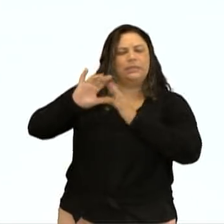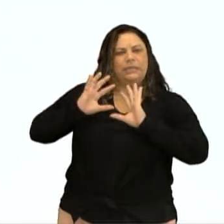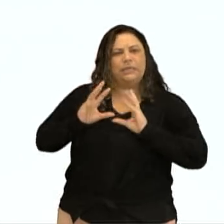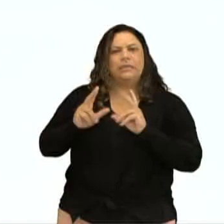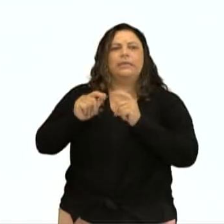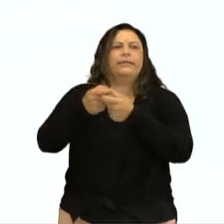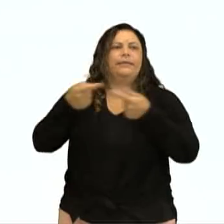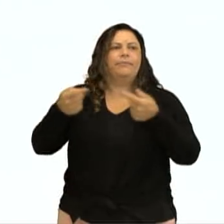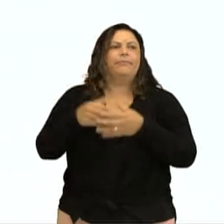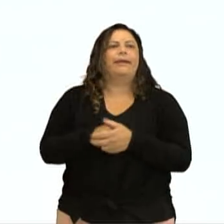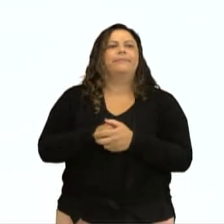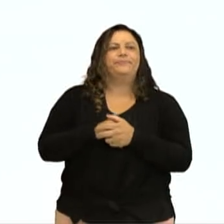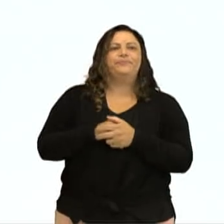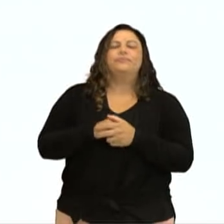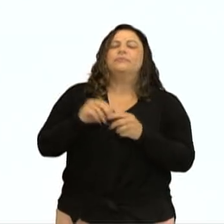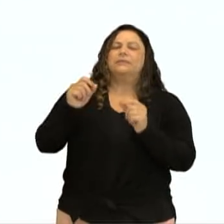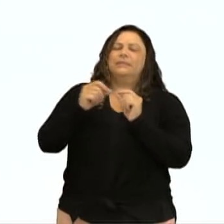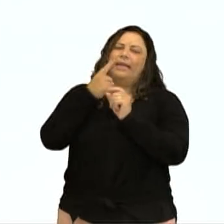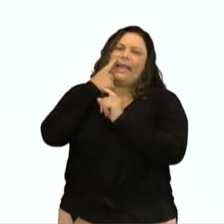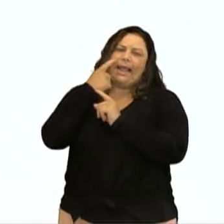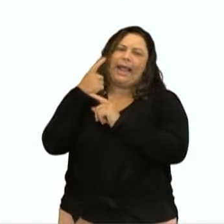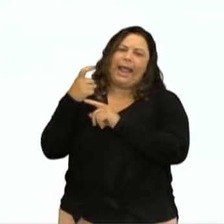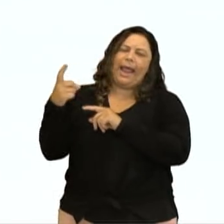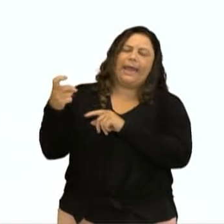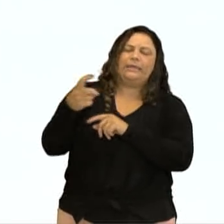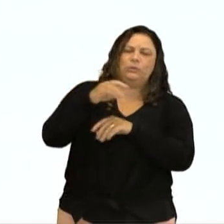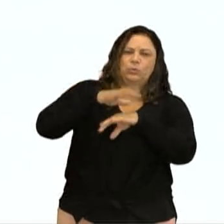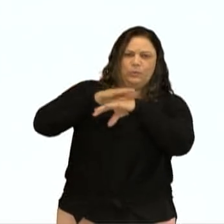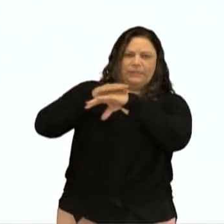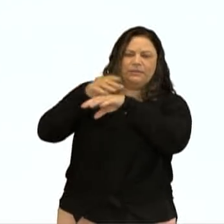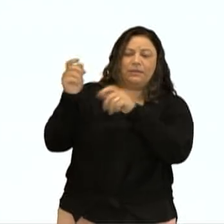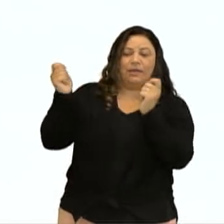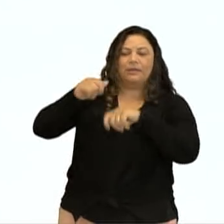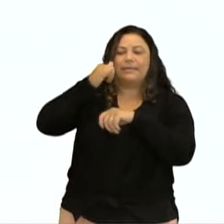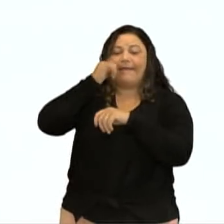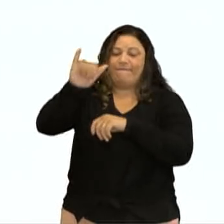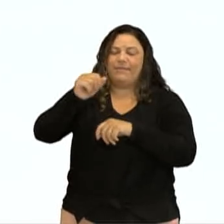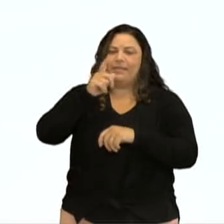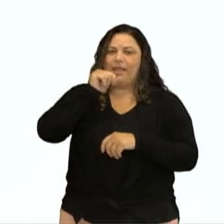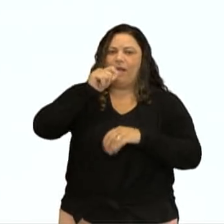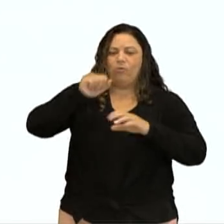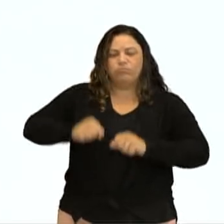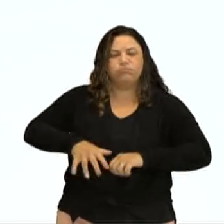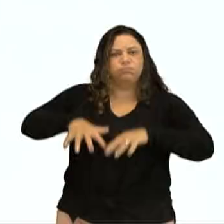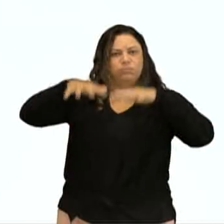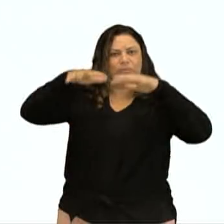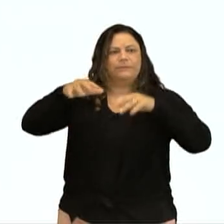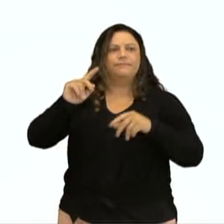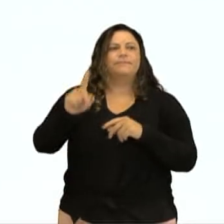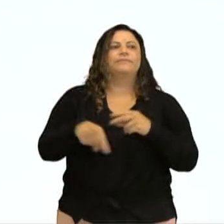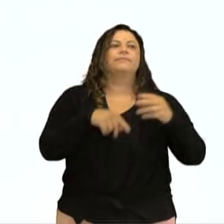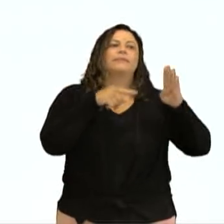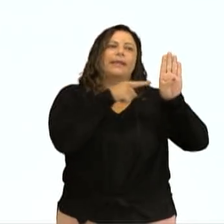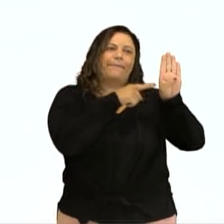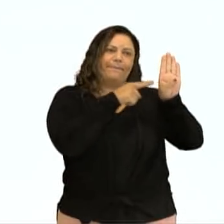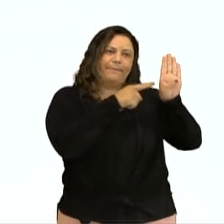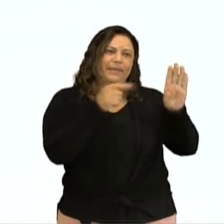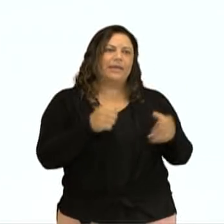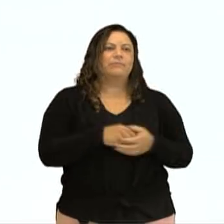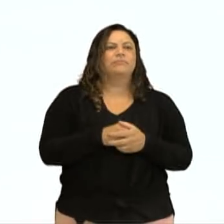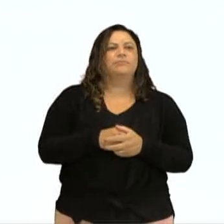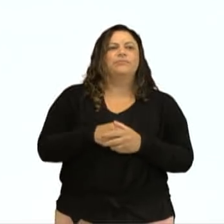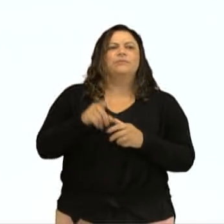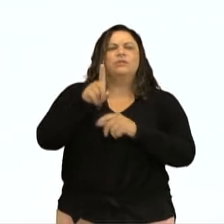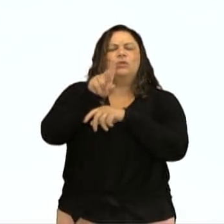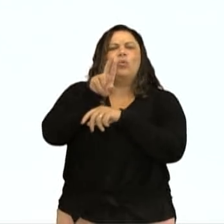da leptospirose, evitar áreas de enchentes. Alternativa B. A cólera é transmitida pela urina